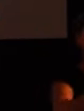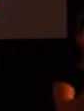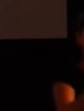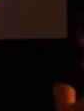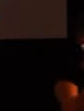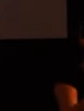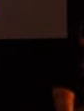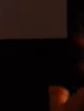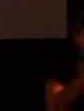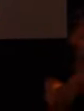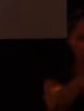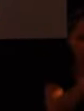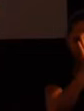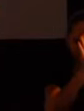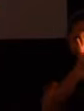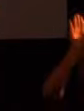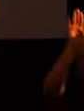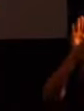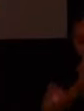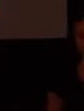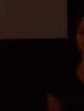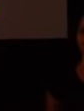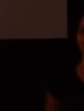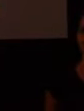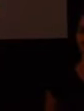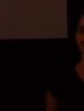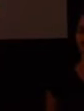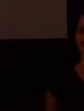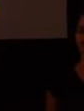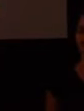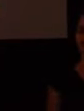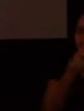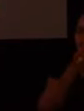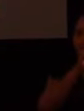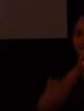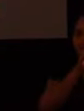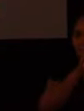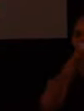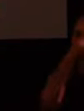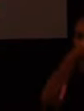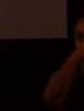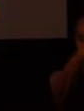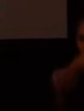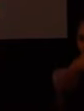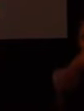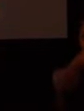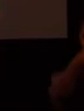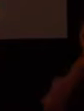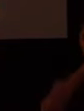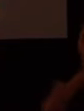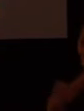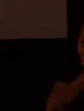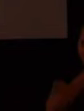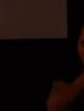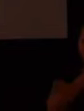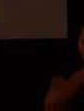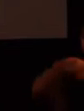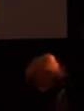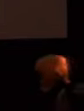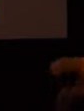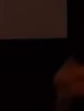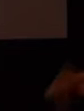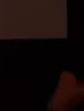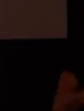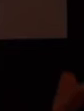em 4 faixas, tá certo? Iniciando a primeira faixa no limite das áreas urbanizáveis,